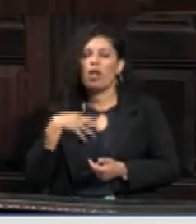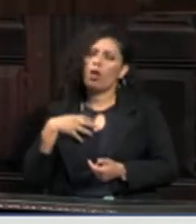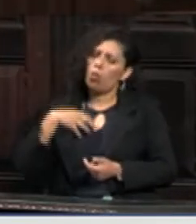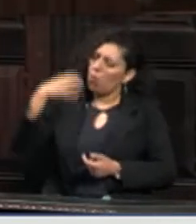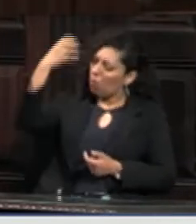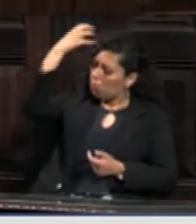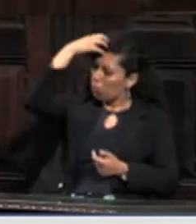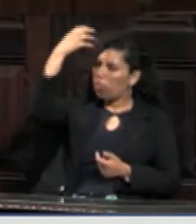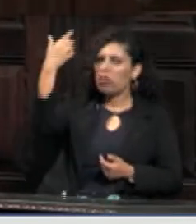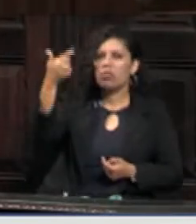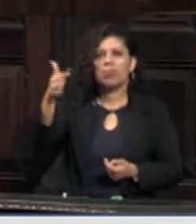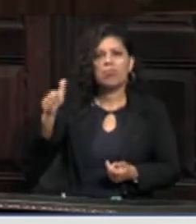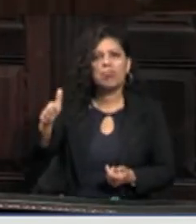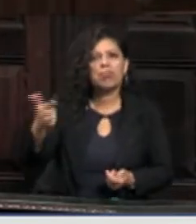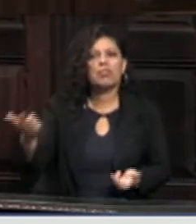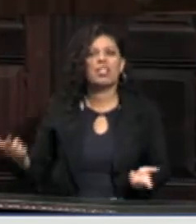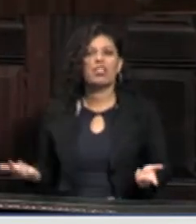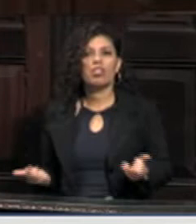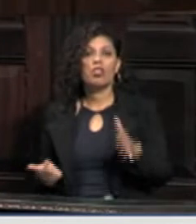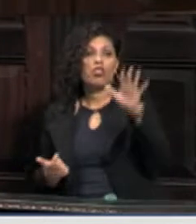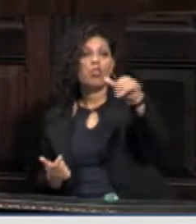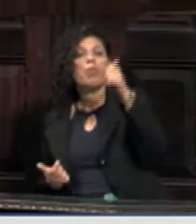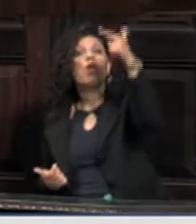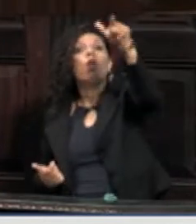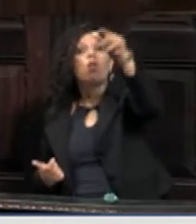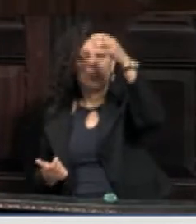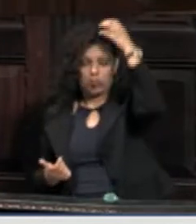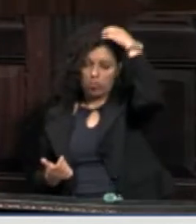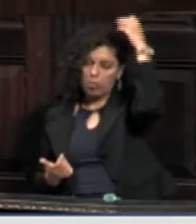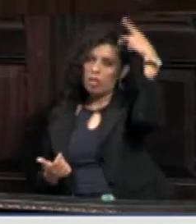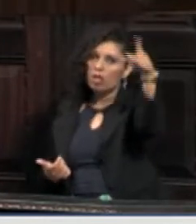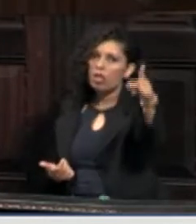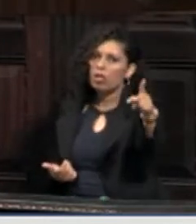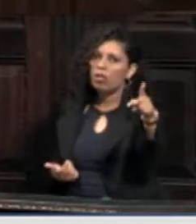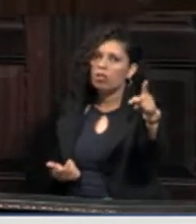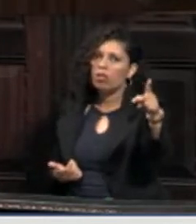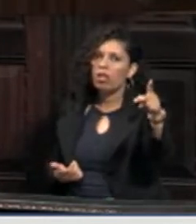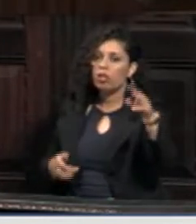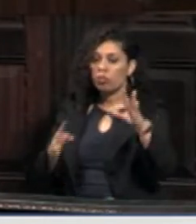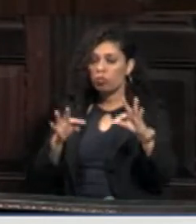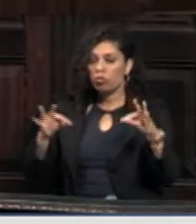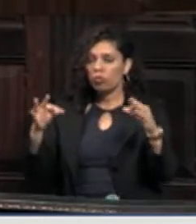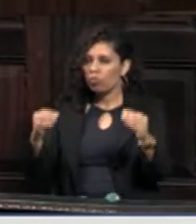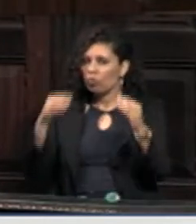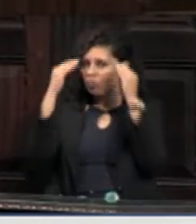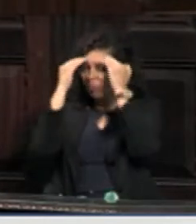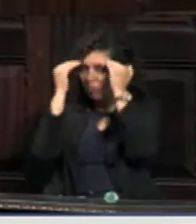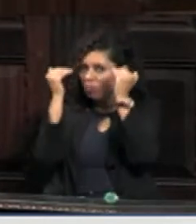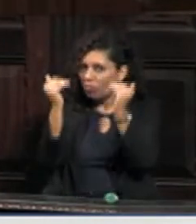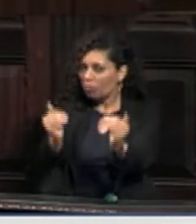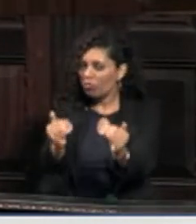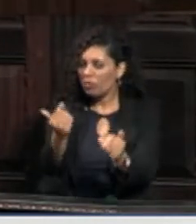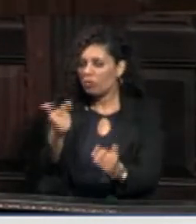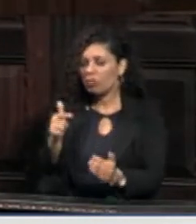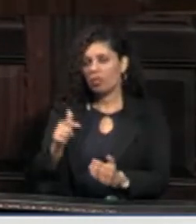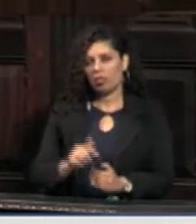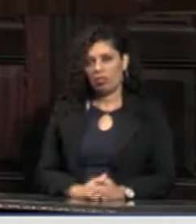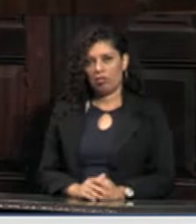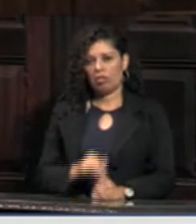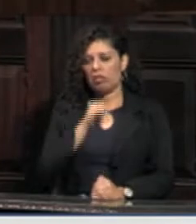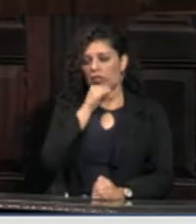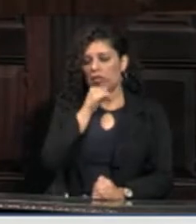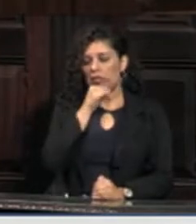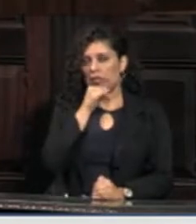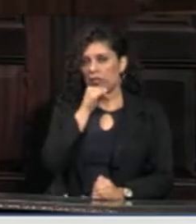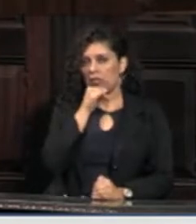um segundo ponto importante que os senhores precisam entender. Um leito de hospital, ele para funcionar, ele